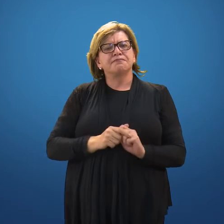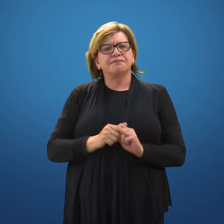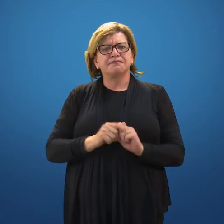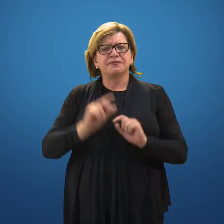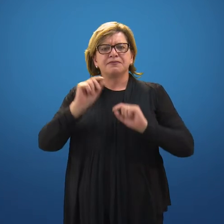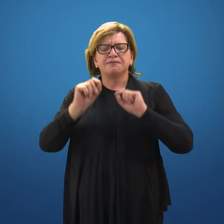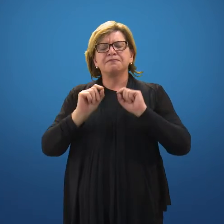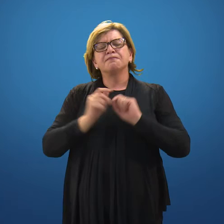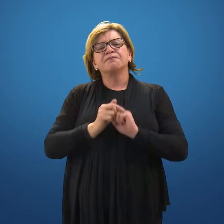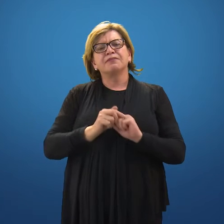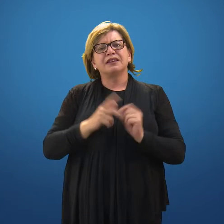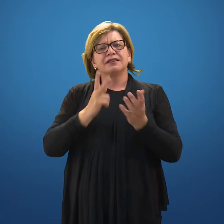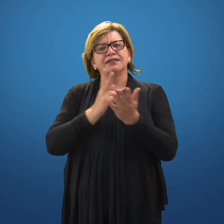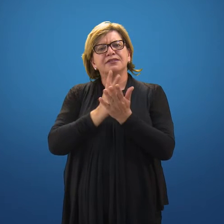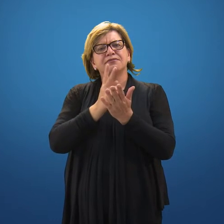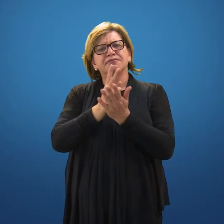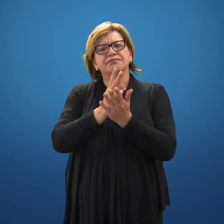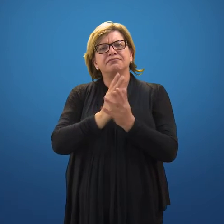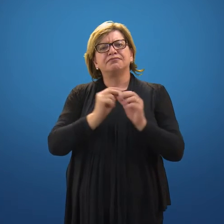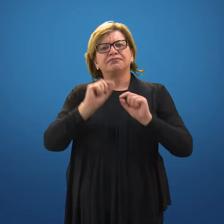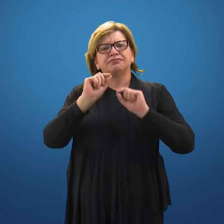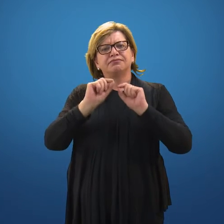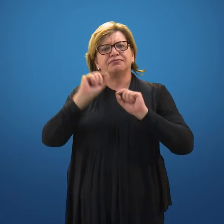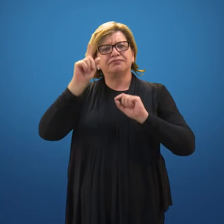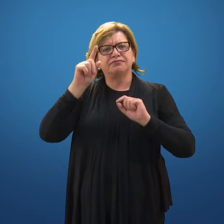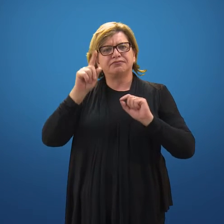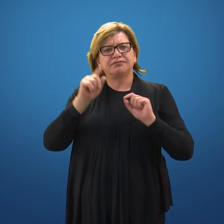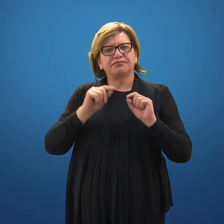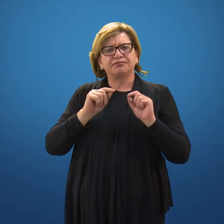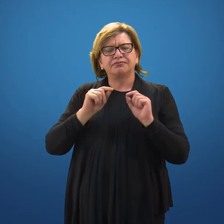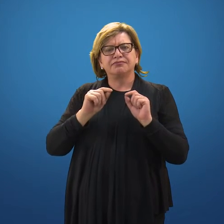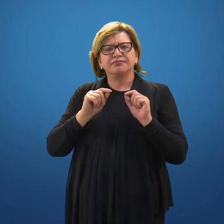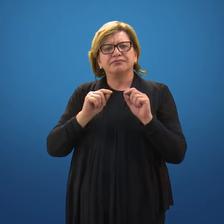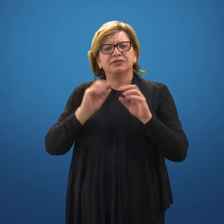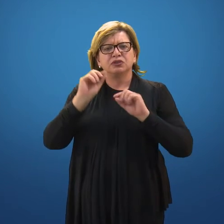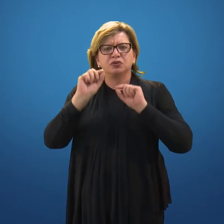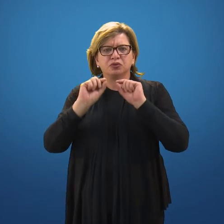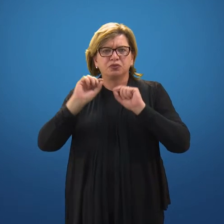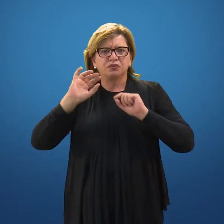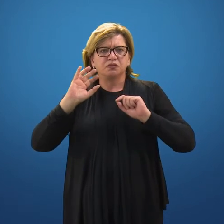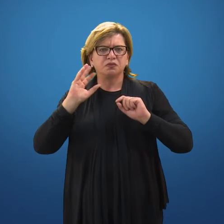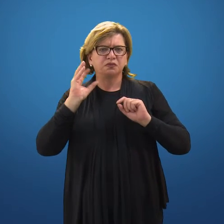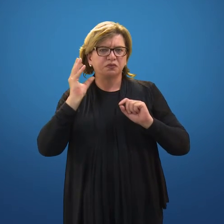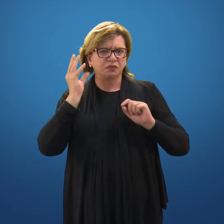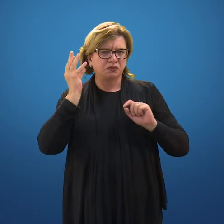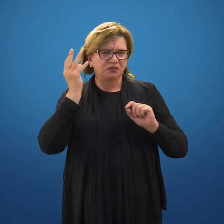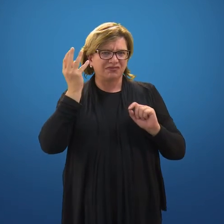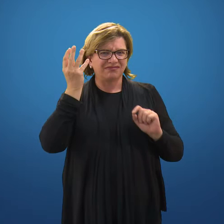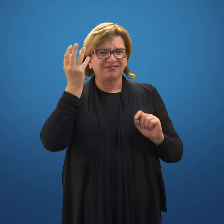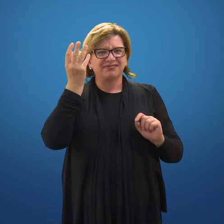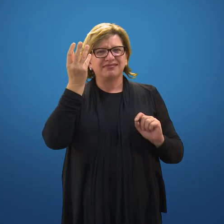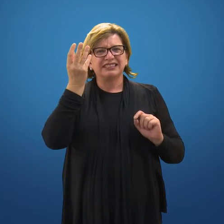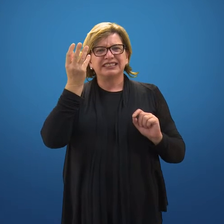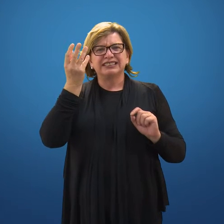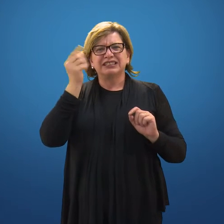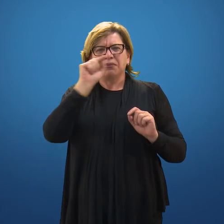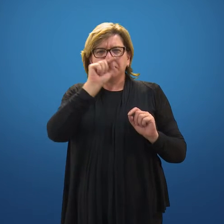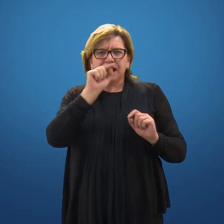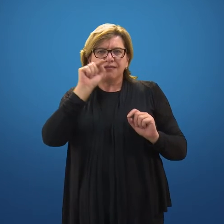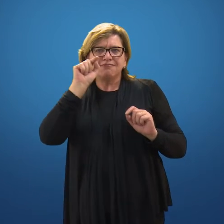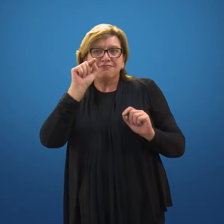que era o quê? Seriam justamente esses pontos, né, aonde esses